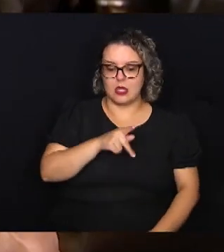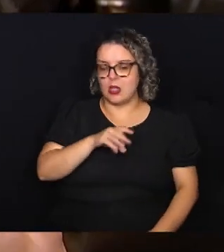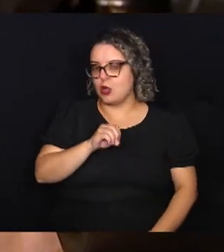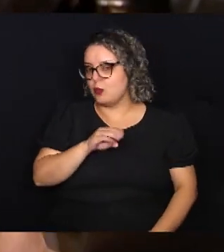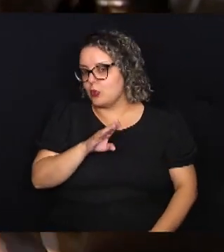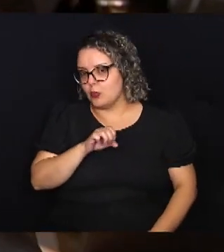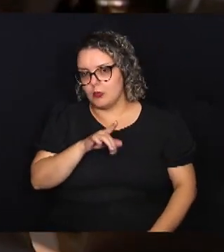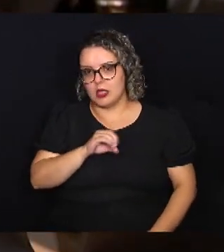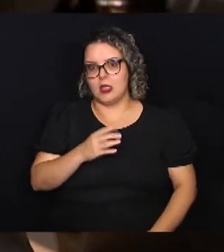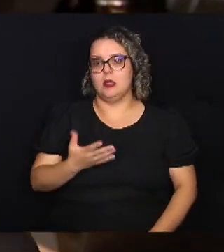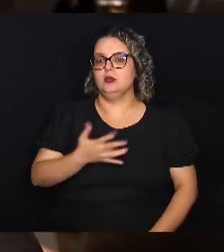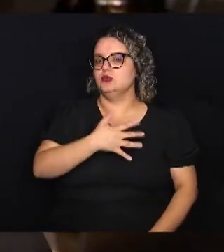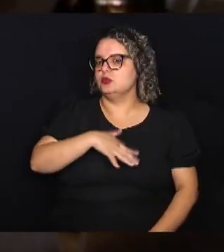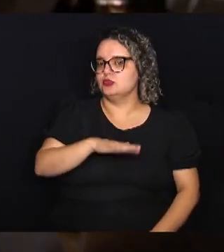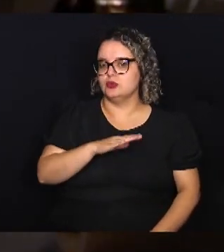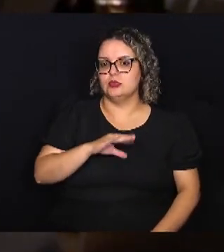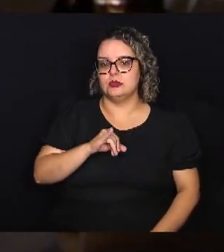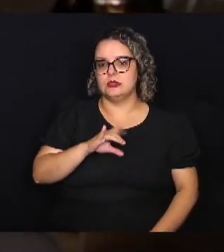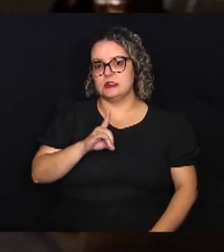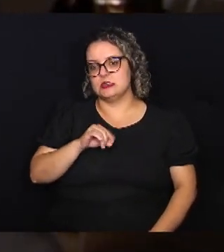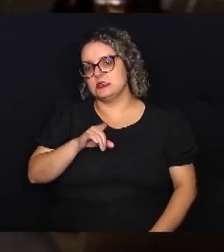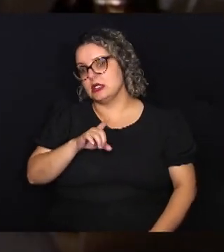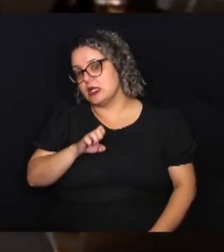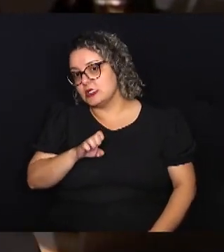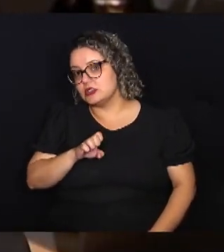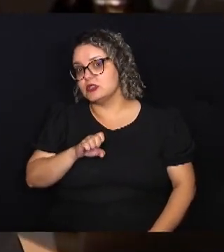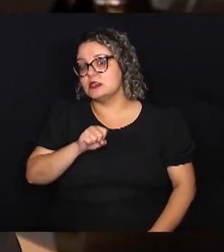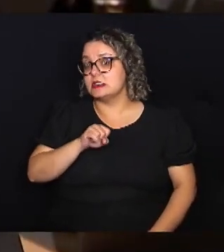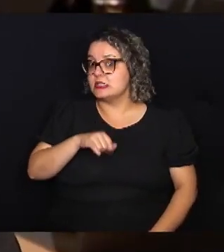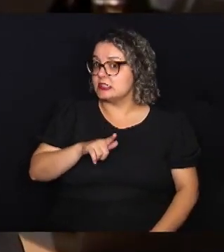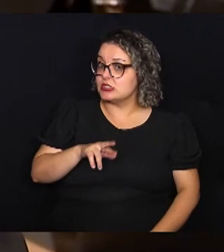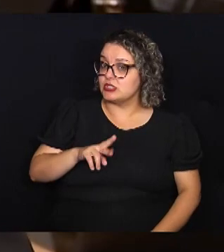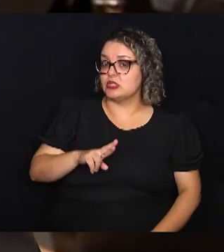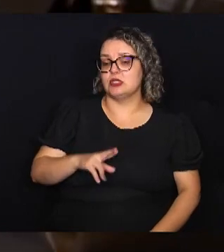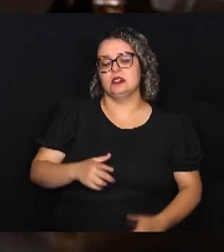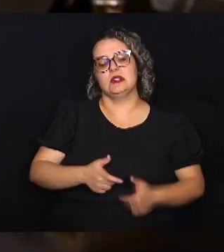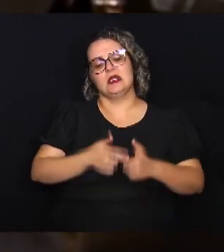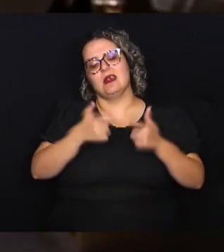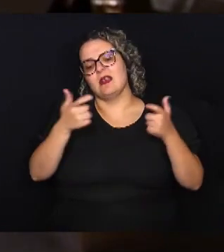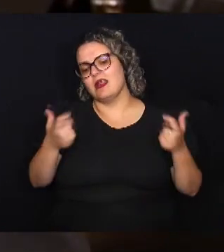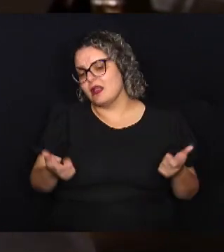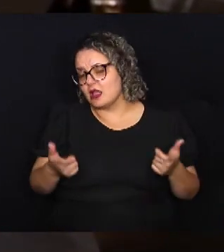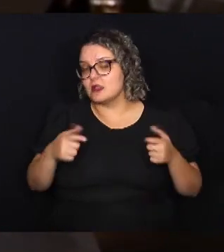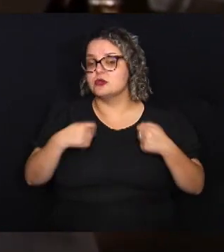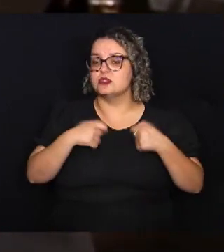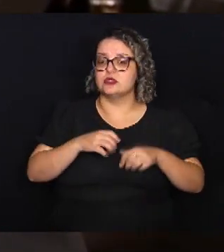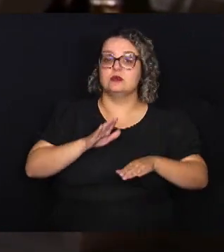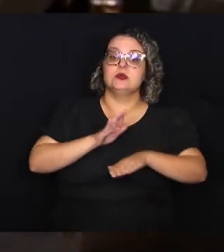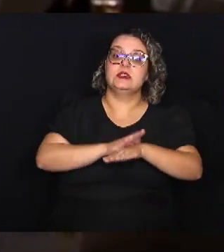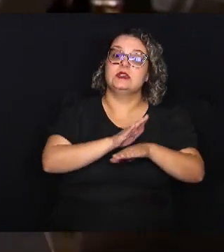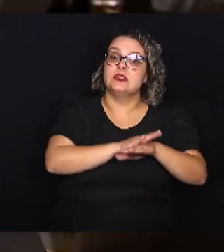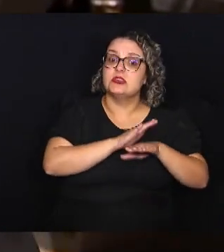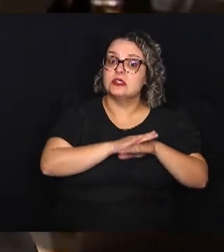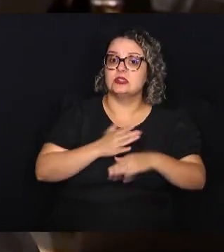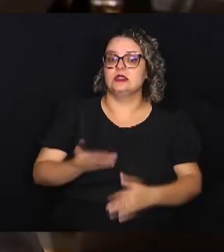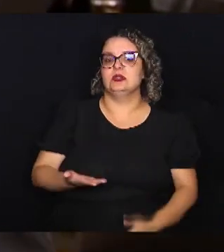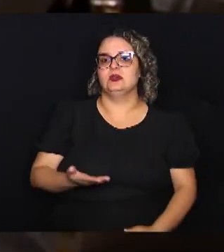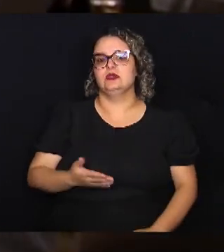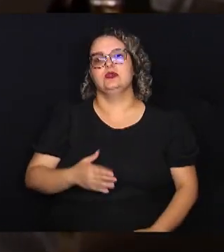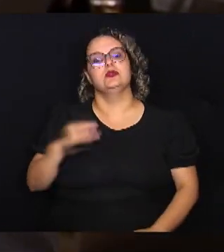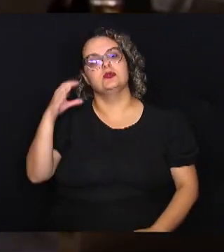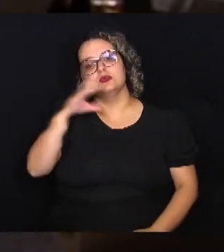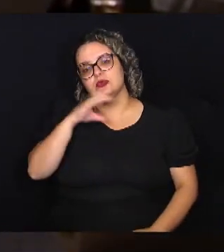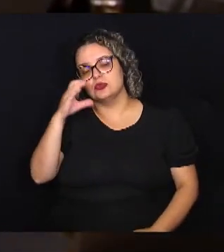da região do Cidade Síndia, uma região tão grande que precisa de muitas ações importantes, e o distrito e